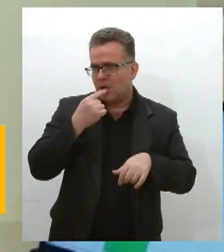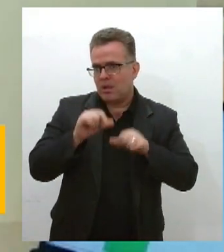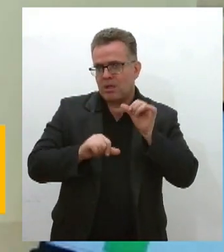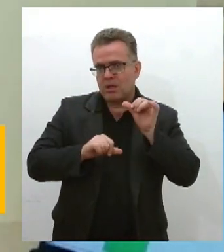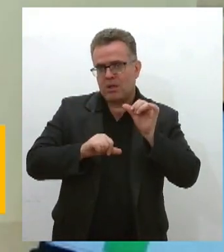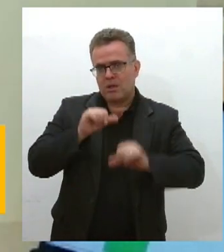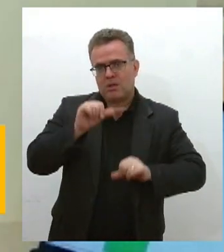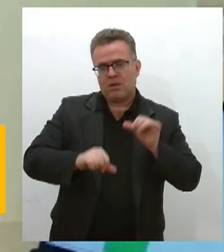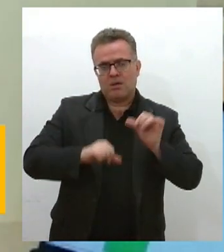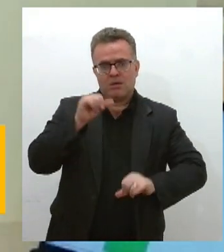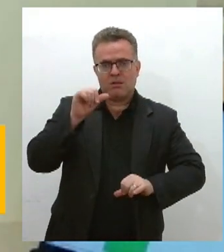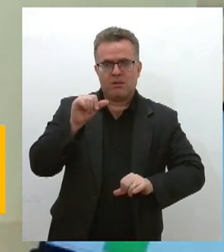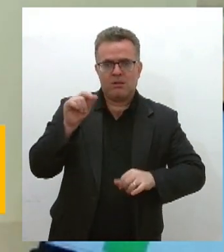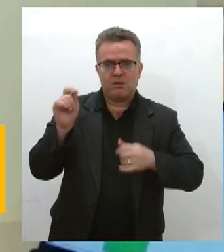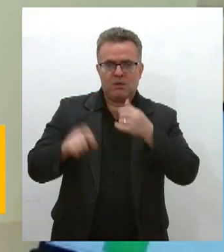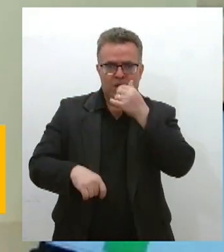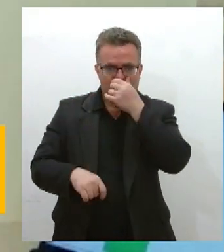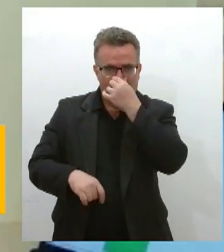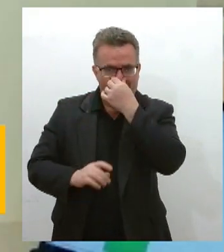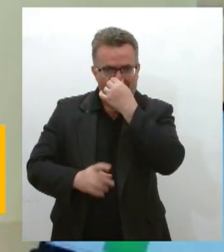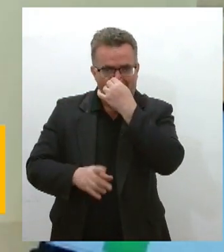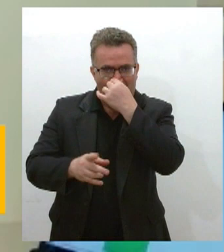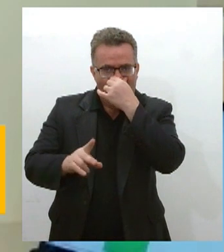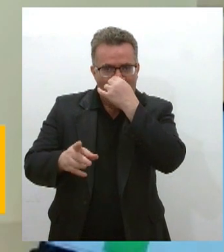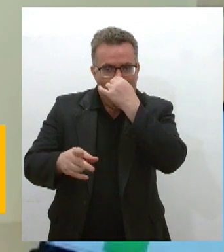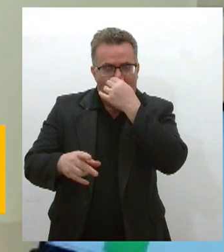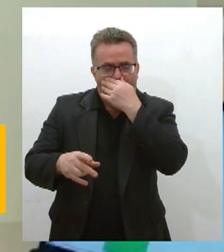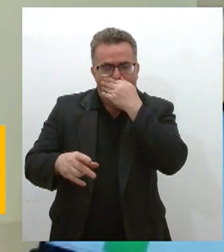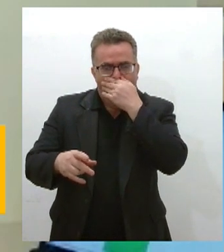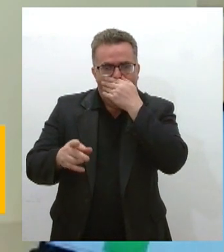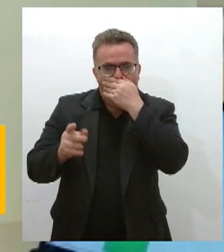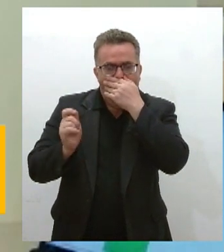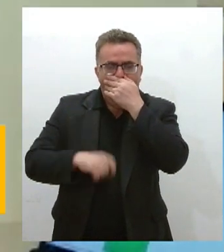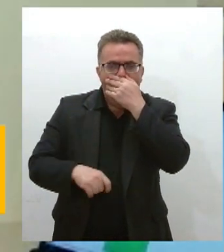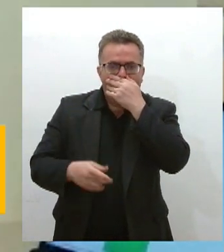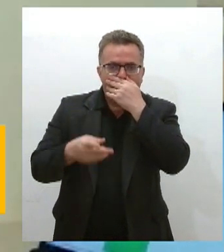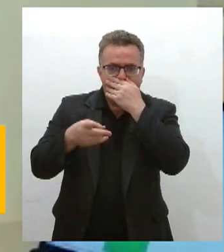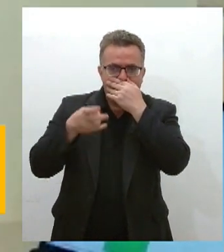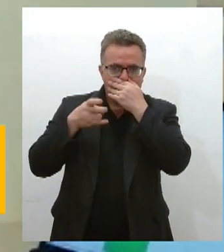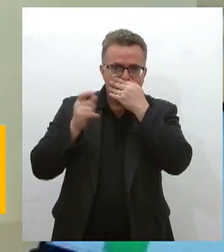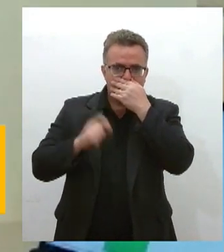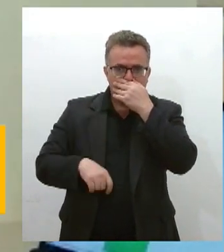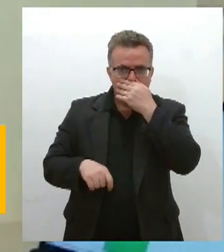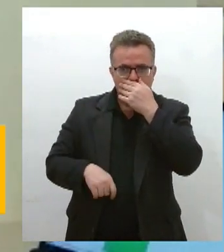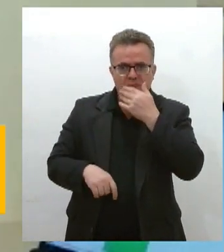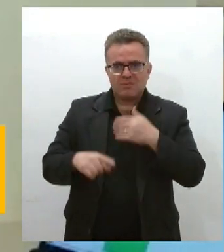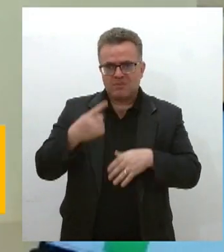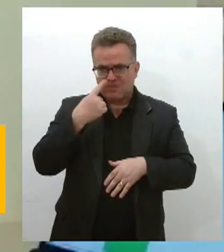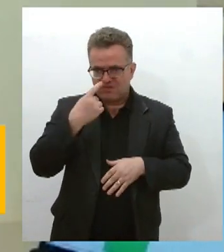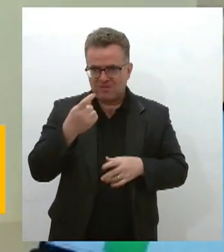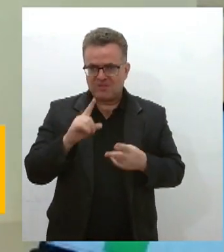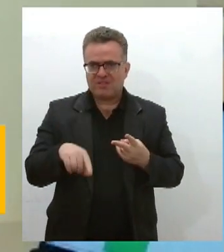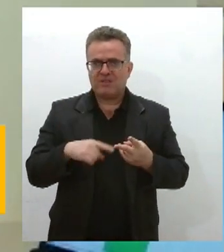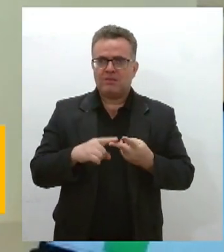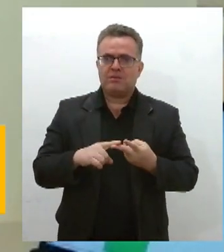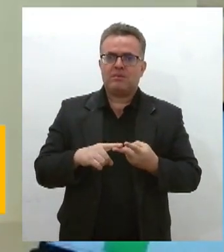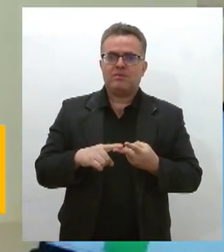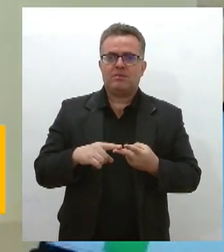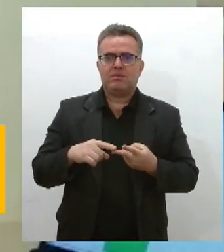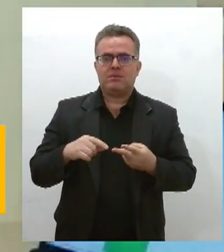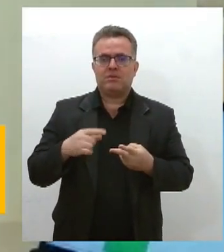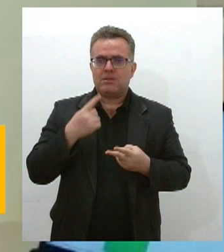bem posterior da língua, quase chegando lá na garganta, percebe mau hálito, dor, um sangramento